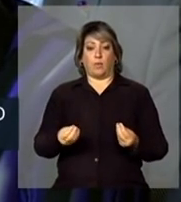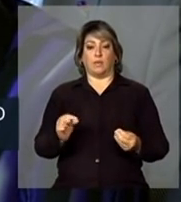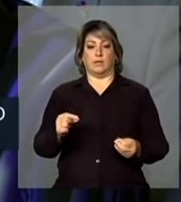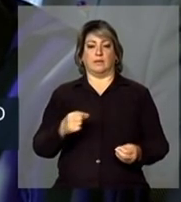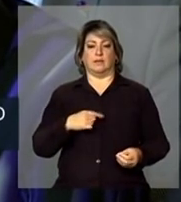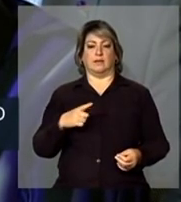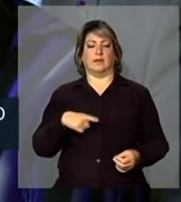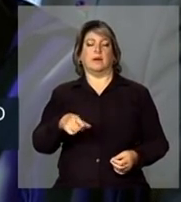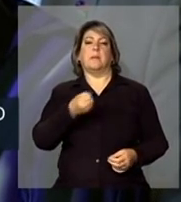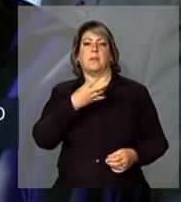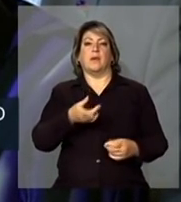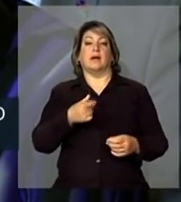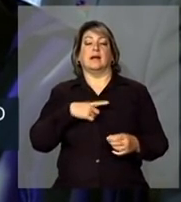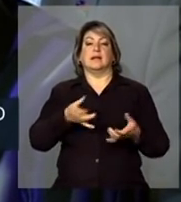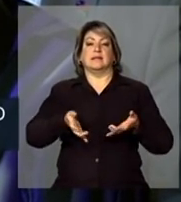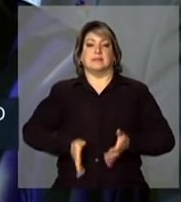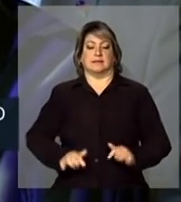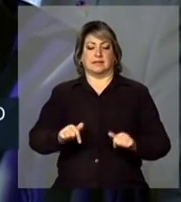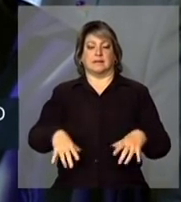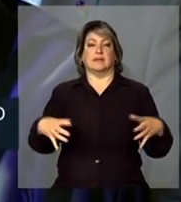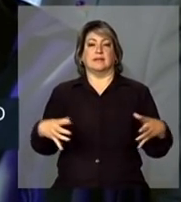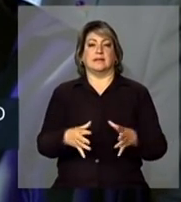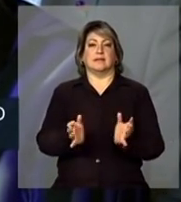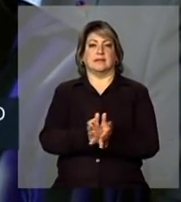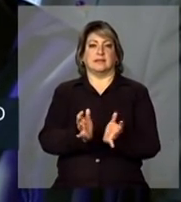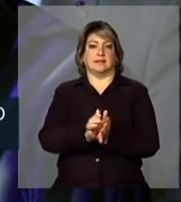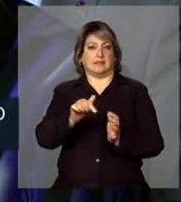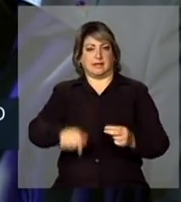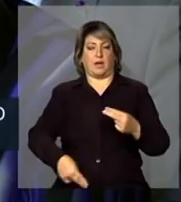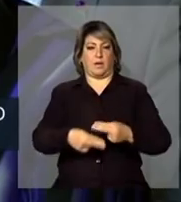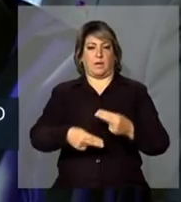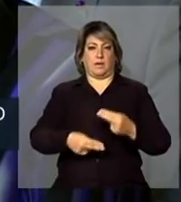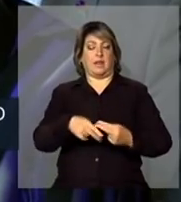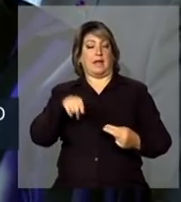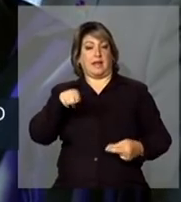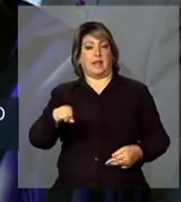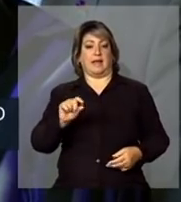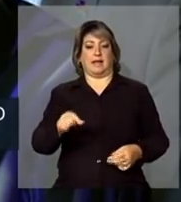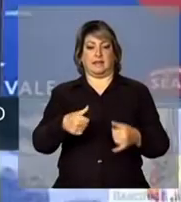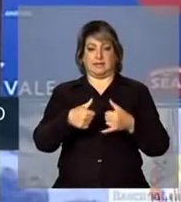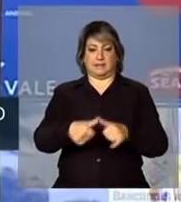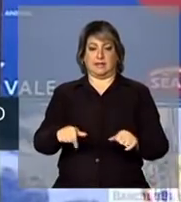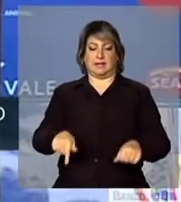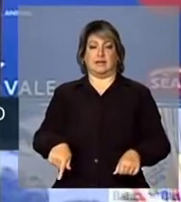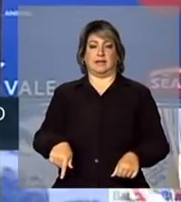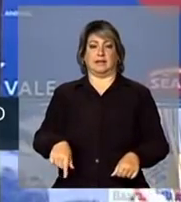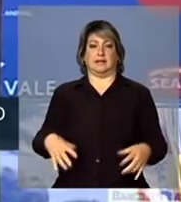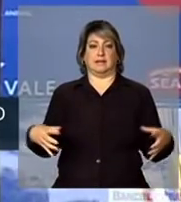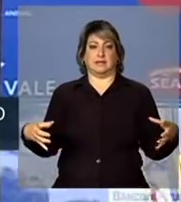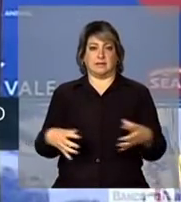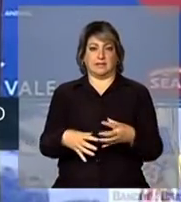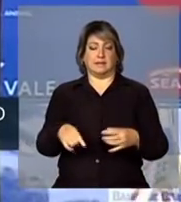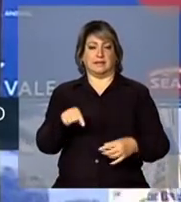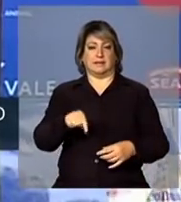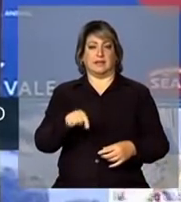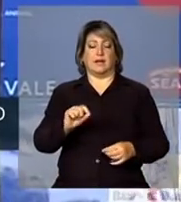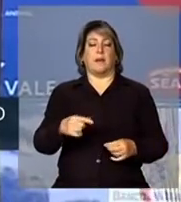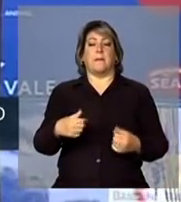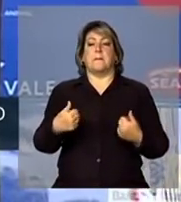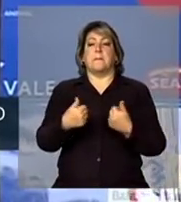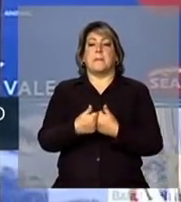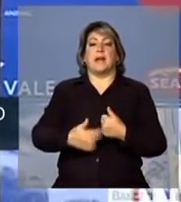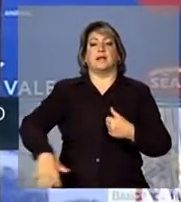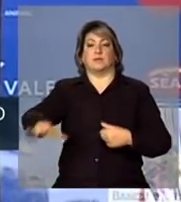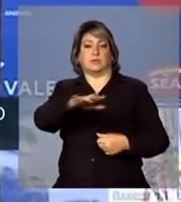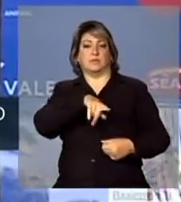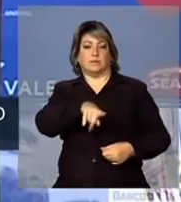cefa, tem raízes profundas em Uberaba. Ela está não só no coração dos uberabenses, mas na